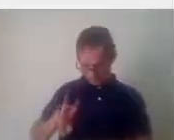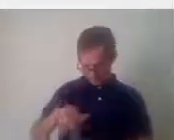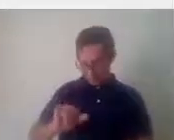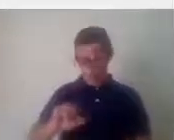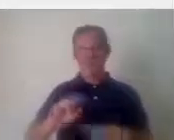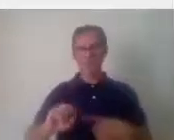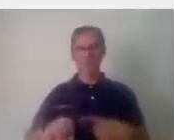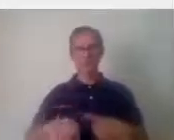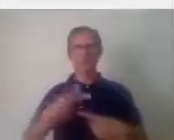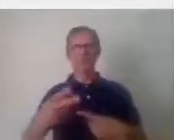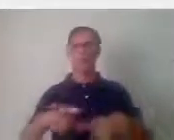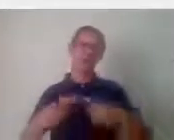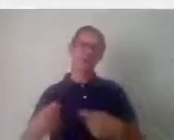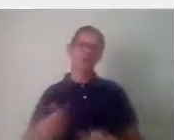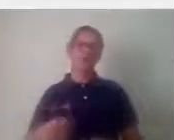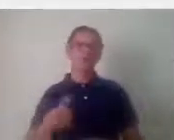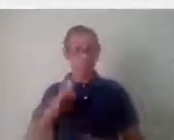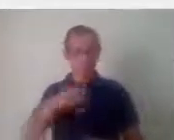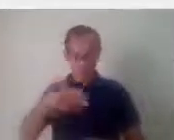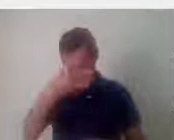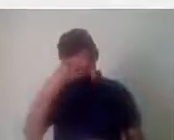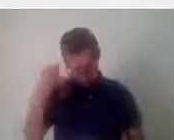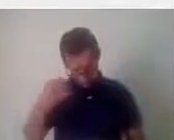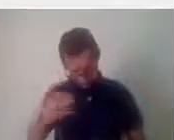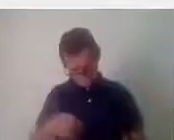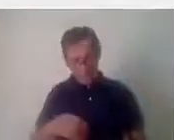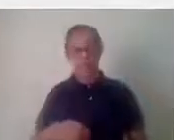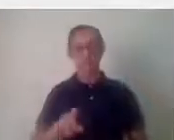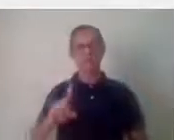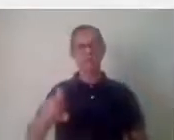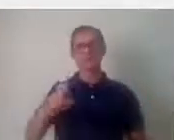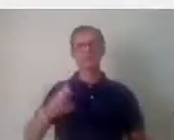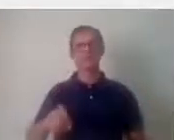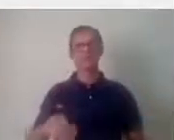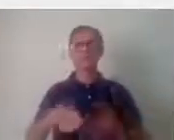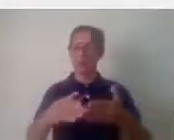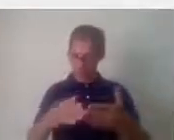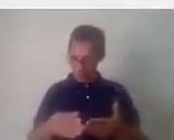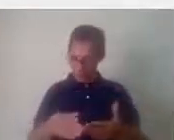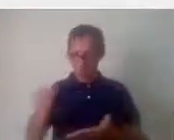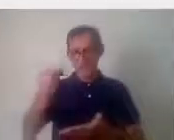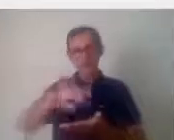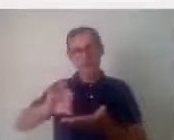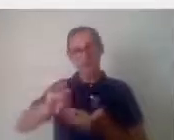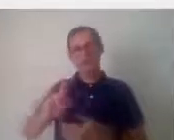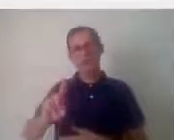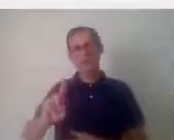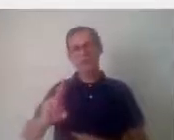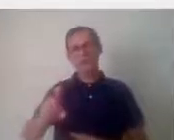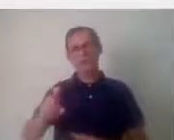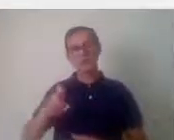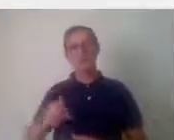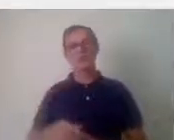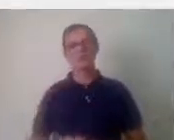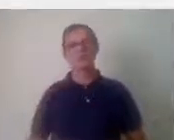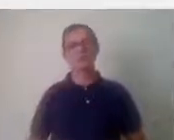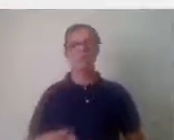quadrado. Aqui a professora esqueceu de um dx, coloca esse dx aí, tá bom? A professora sumiu com